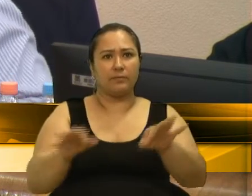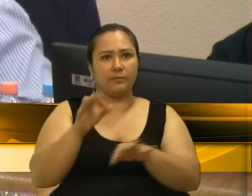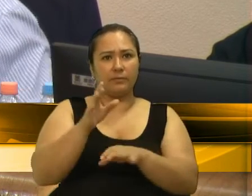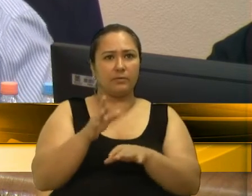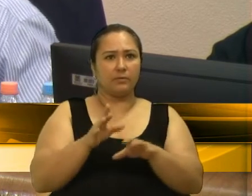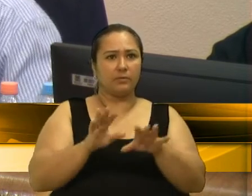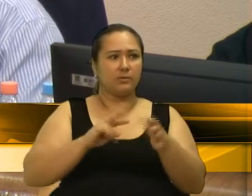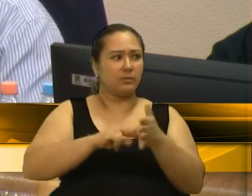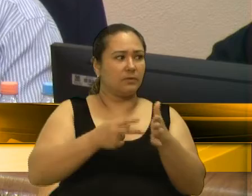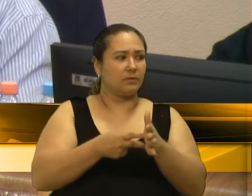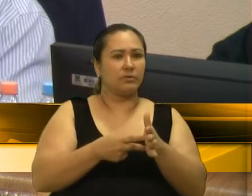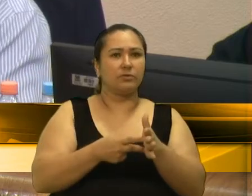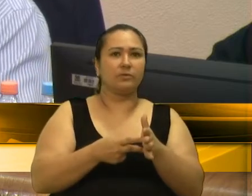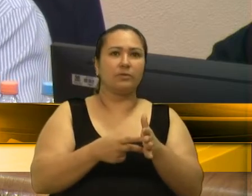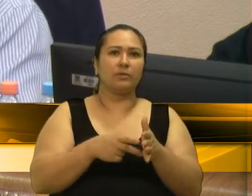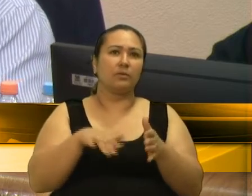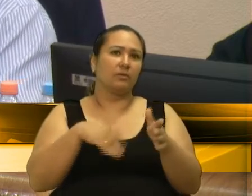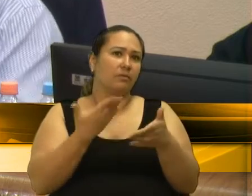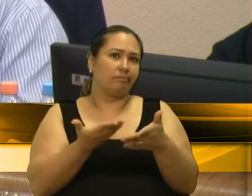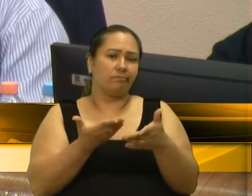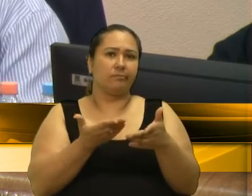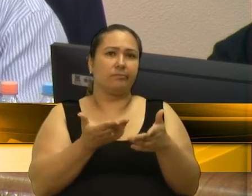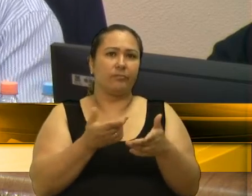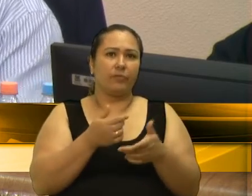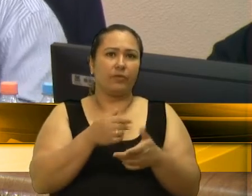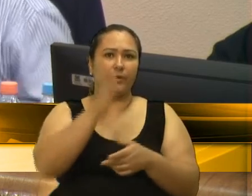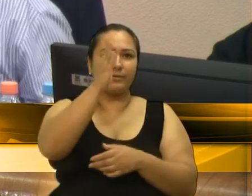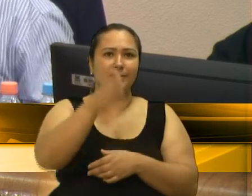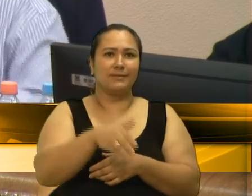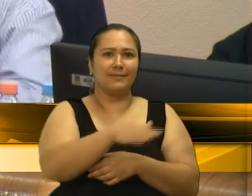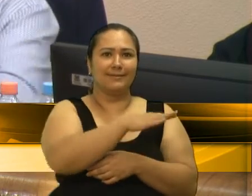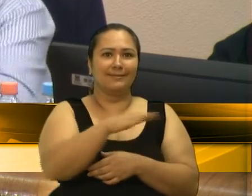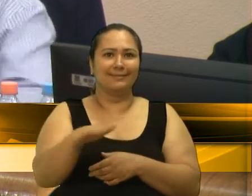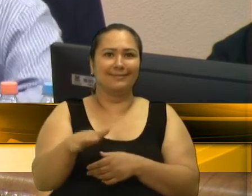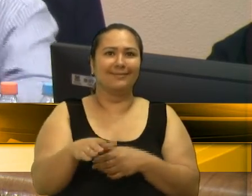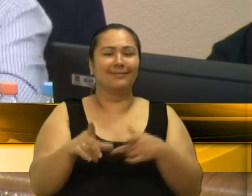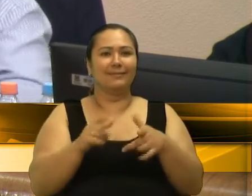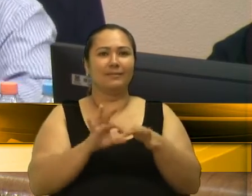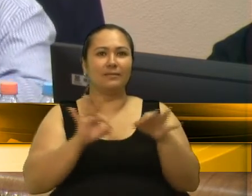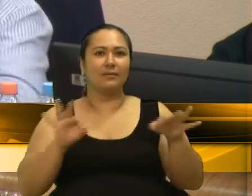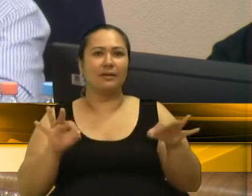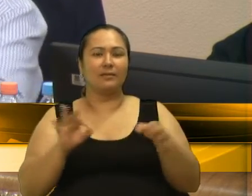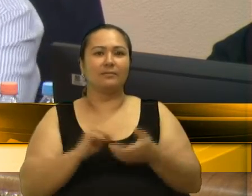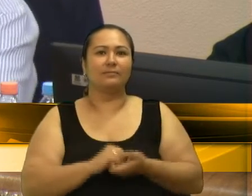a metragem exata acho que foge um pouco da escala.